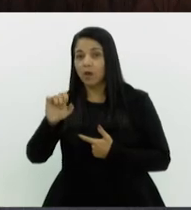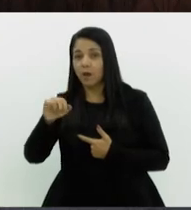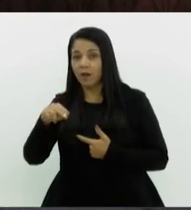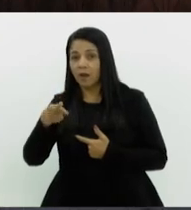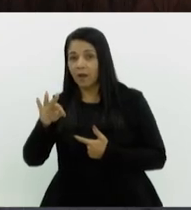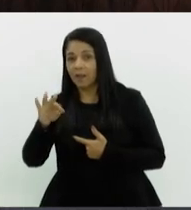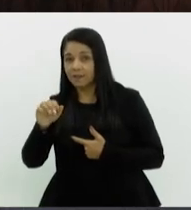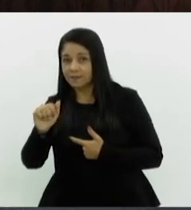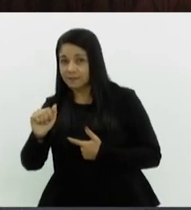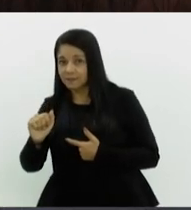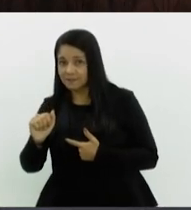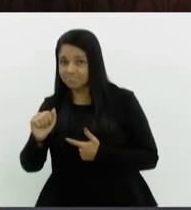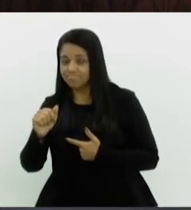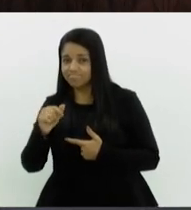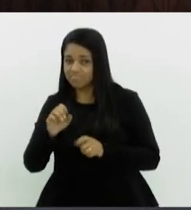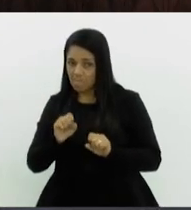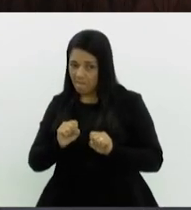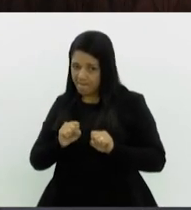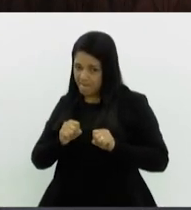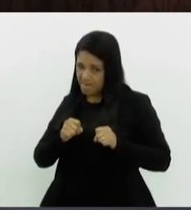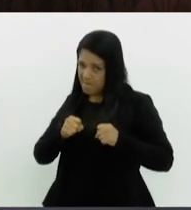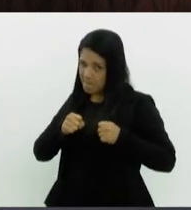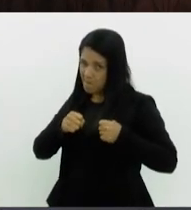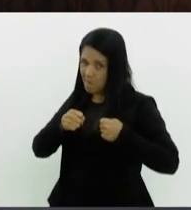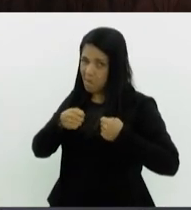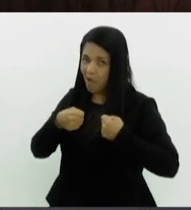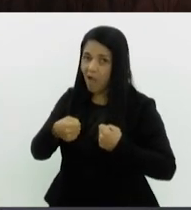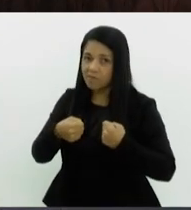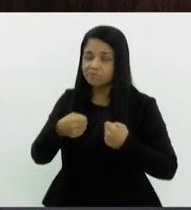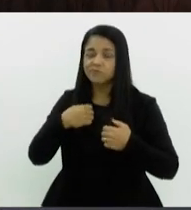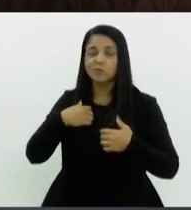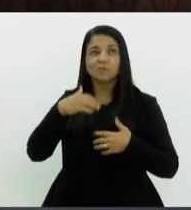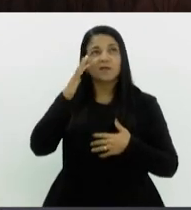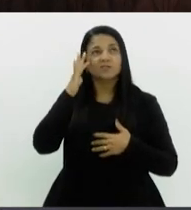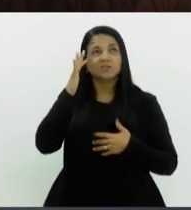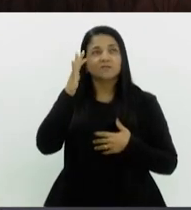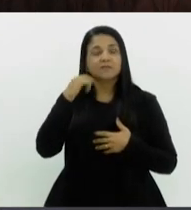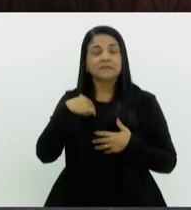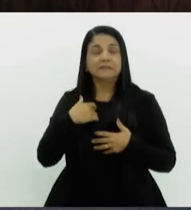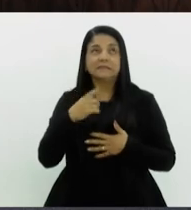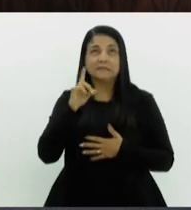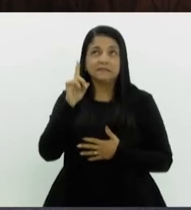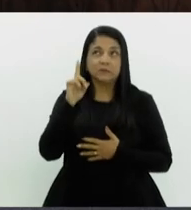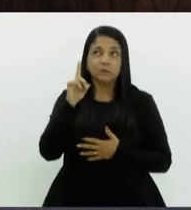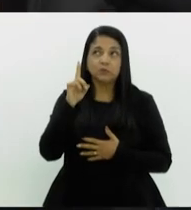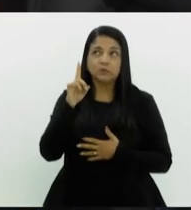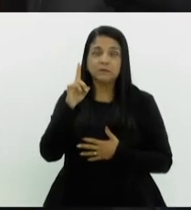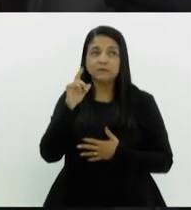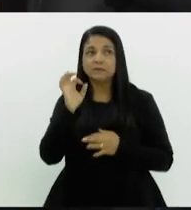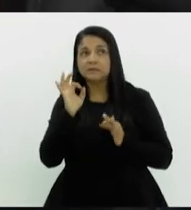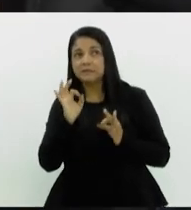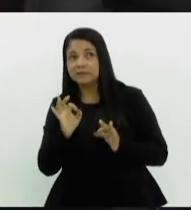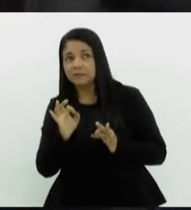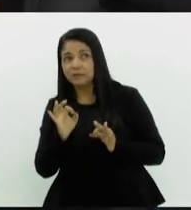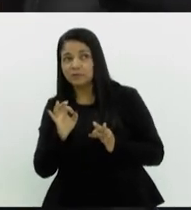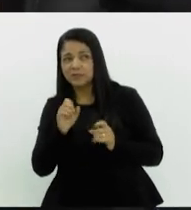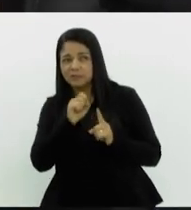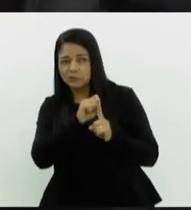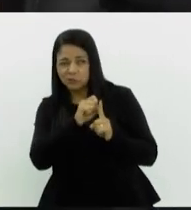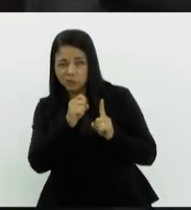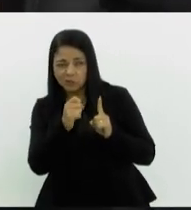o que eu imaginava que o Gabriel era. E eu dizia assim, meu Deus do céu, nessa sociedade